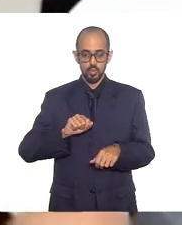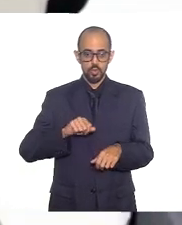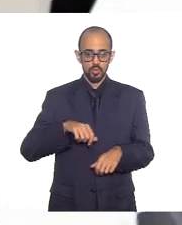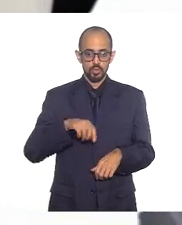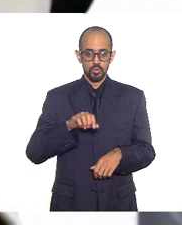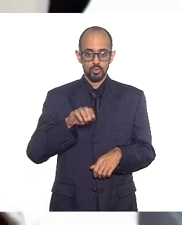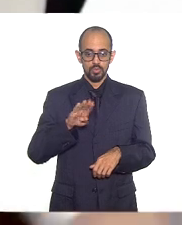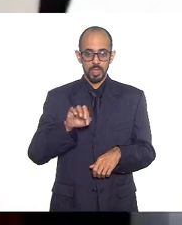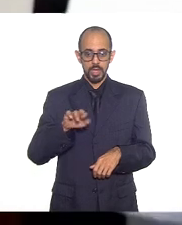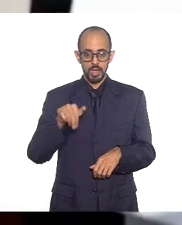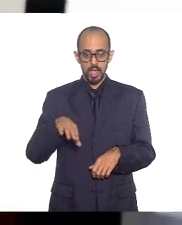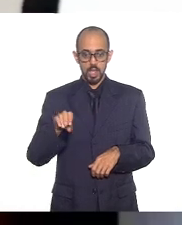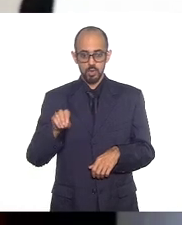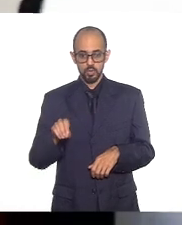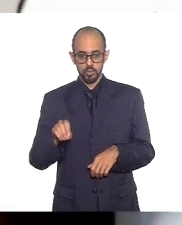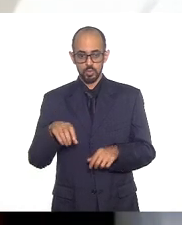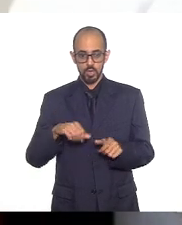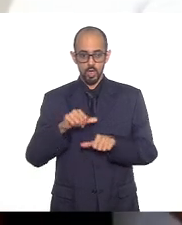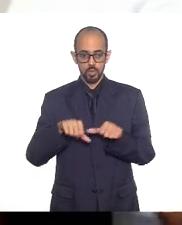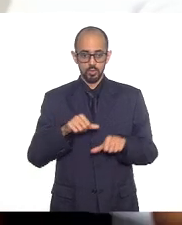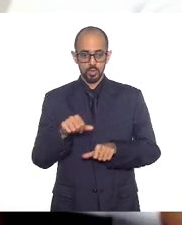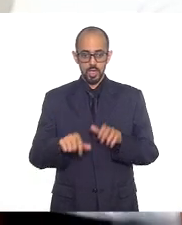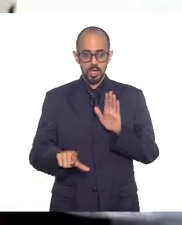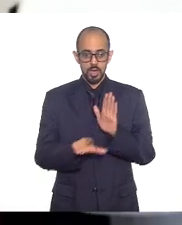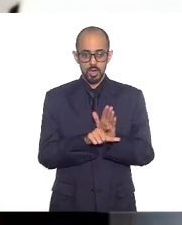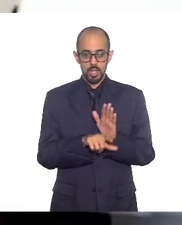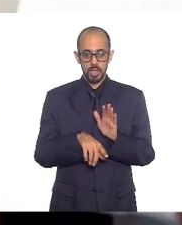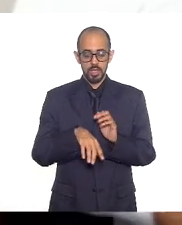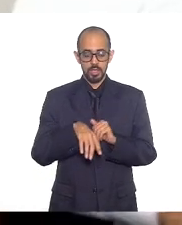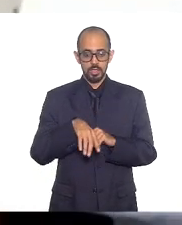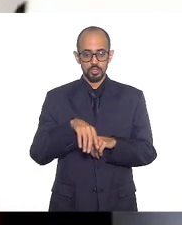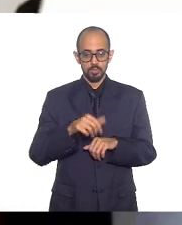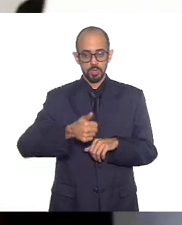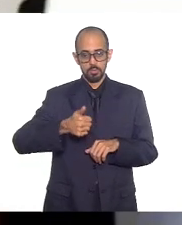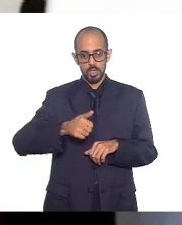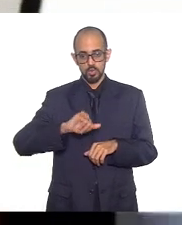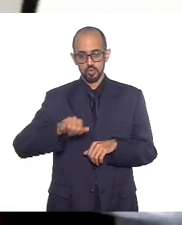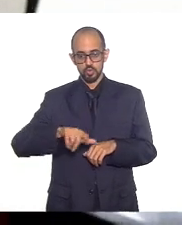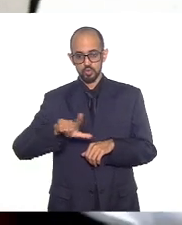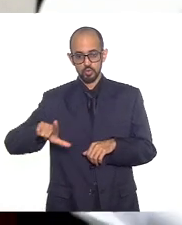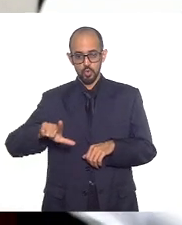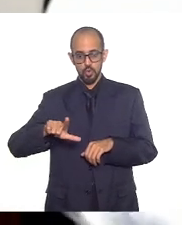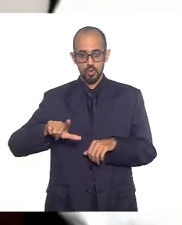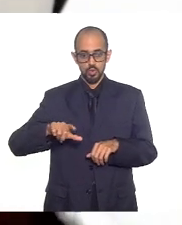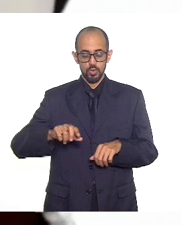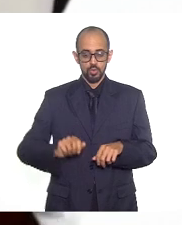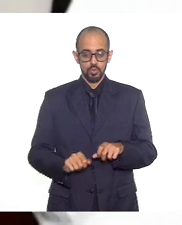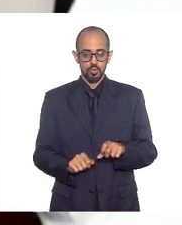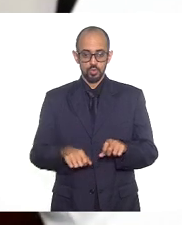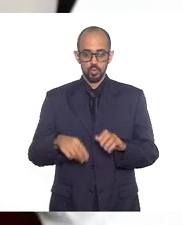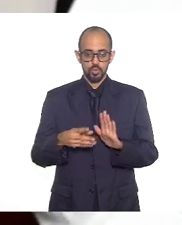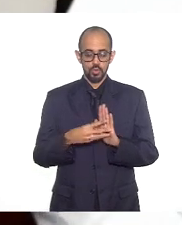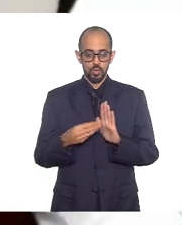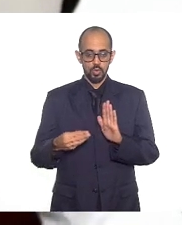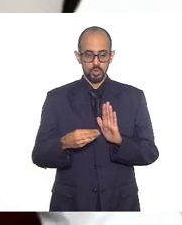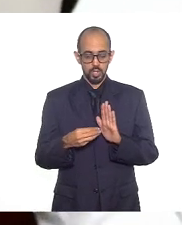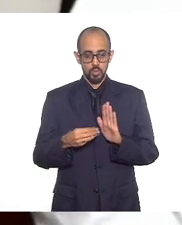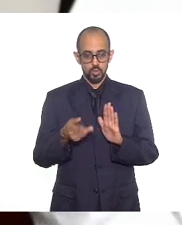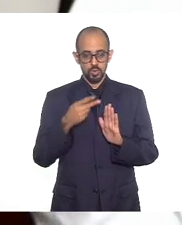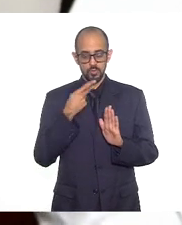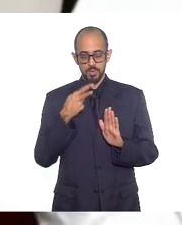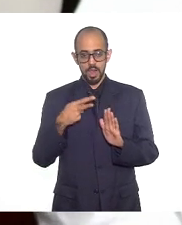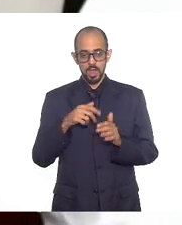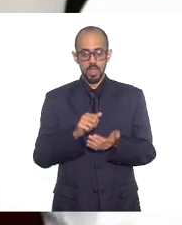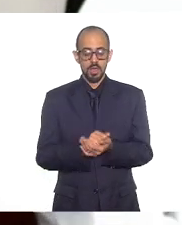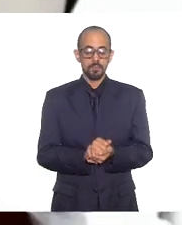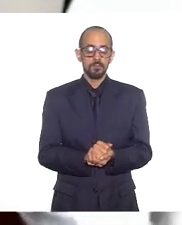Luiz Paulo, que altera a lei 8.426, de 1º de julho de 19, na forma que menciona, pendendo de pareceres das comissões de Constituição e